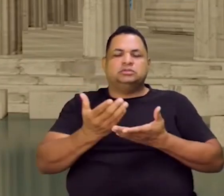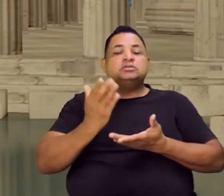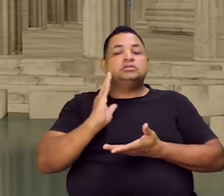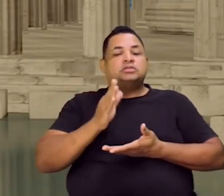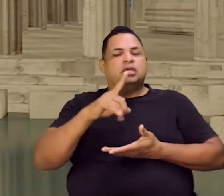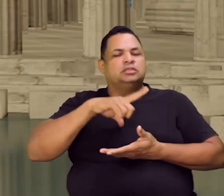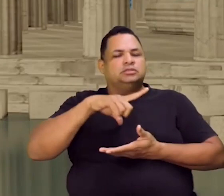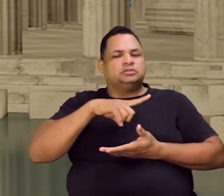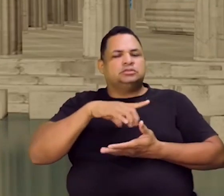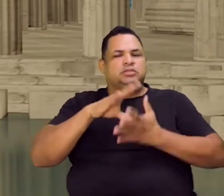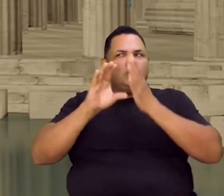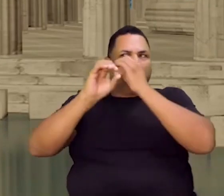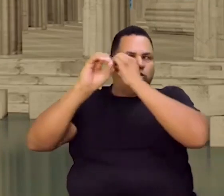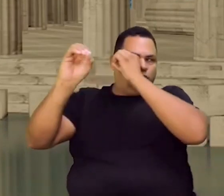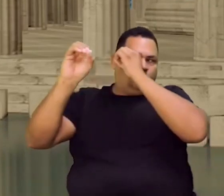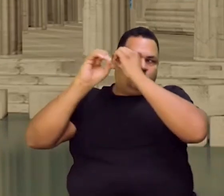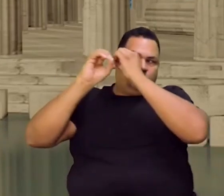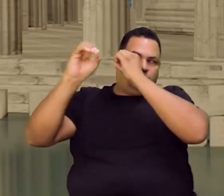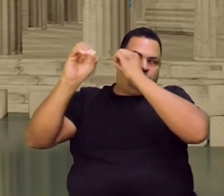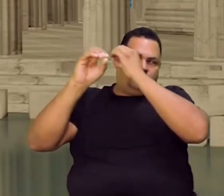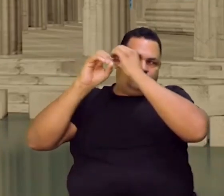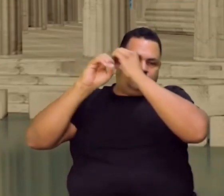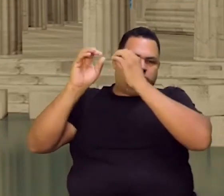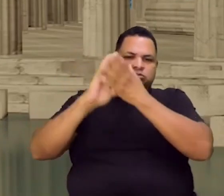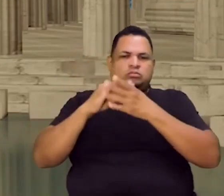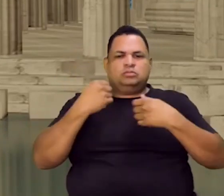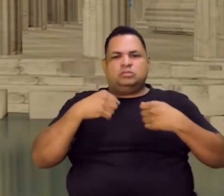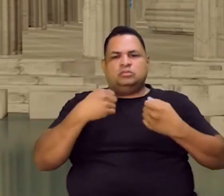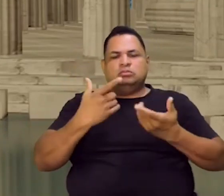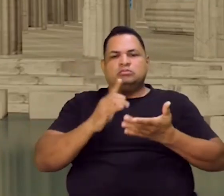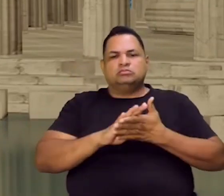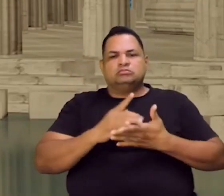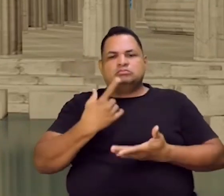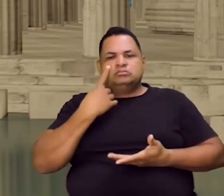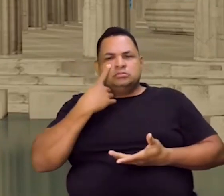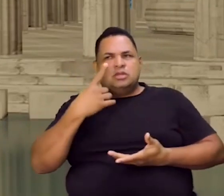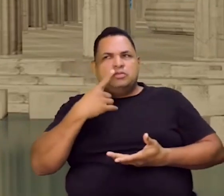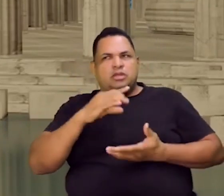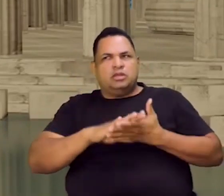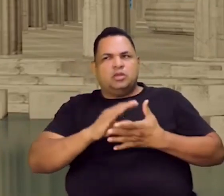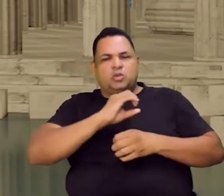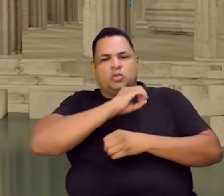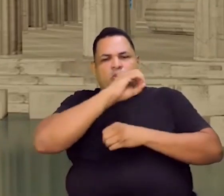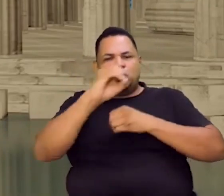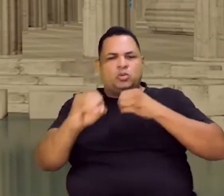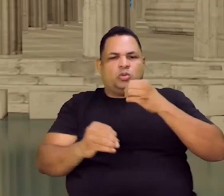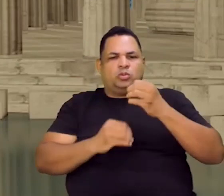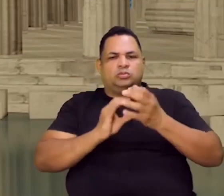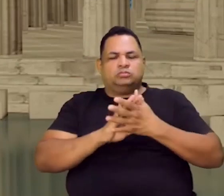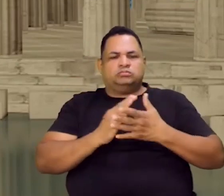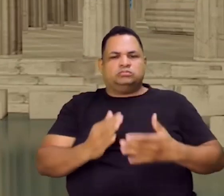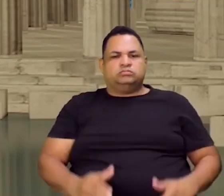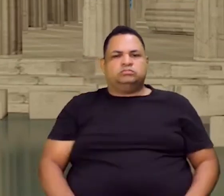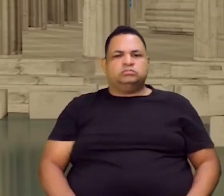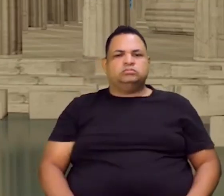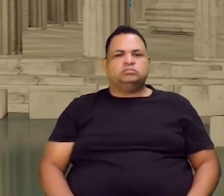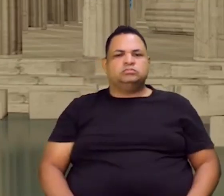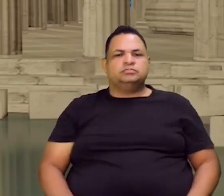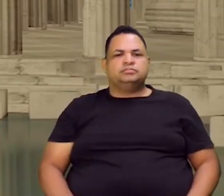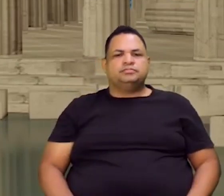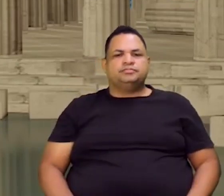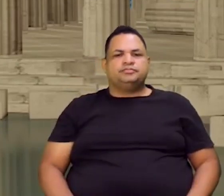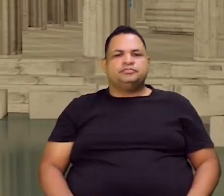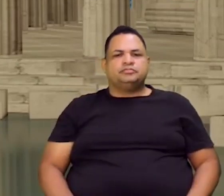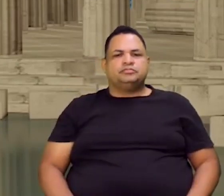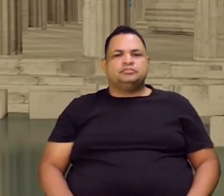telescópiozinho e olhavam. Porque para ver as manchas, né, que tem no Sol. E quando o fogo abre um pouco aparece, né, o planeta em si,